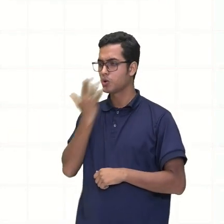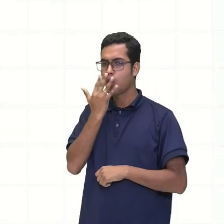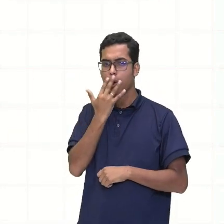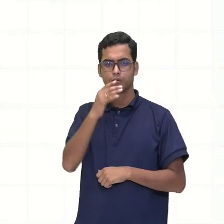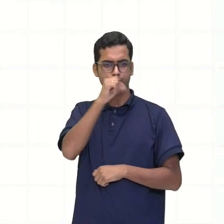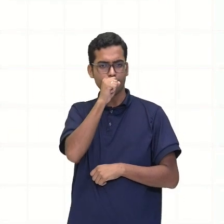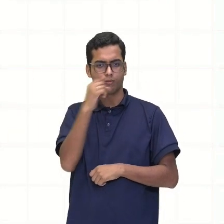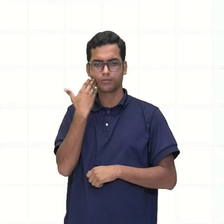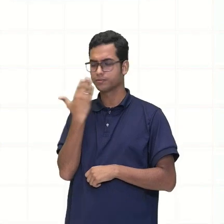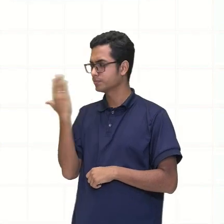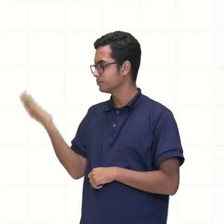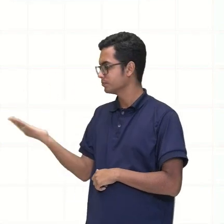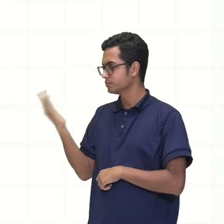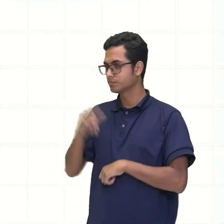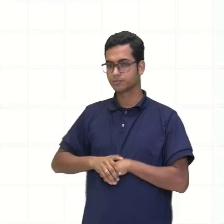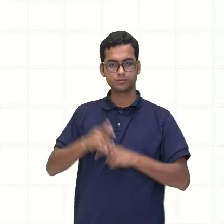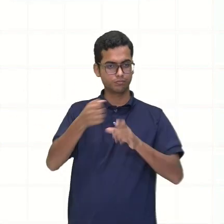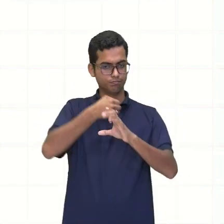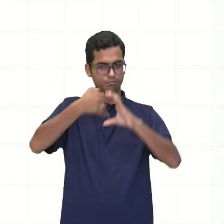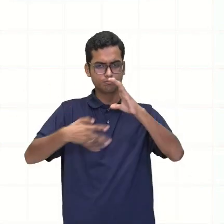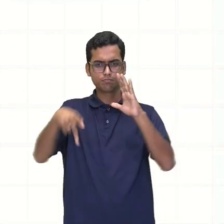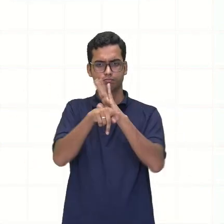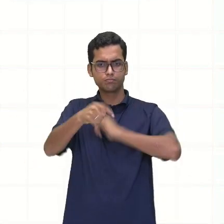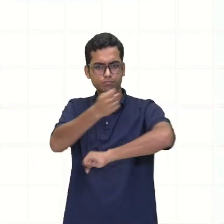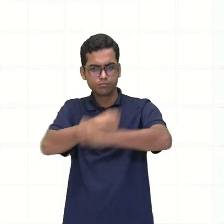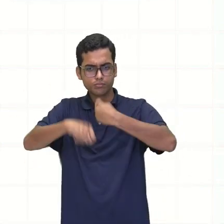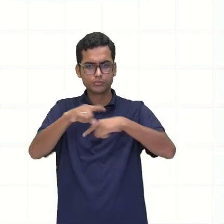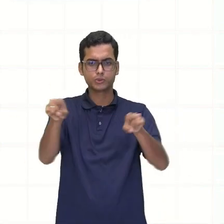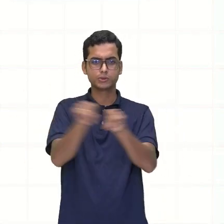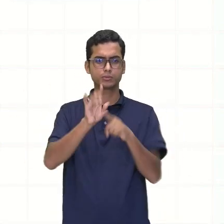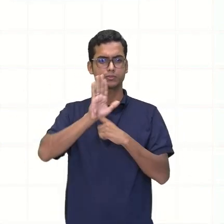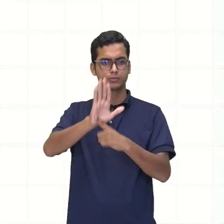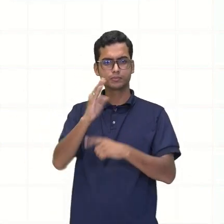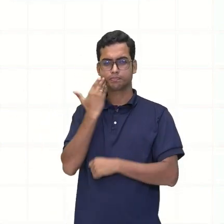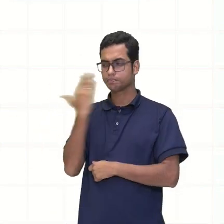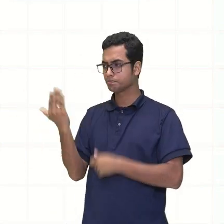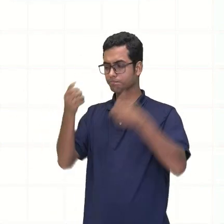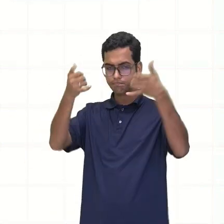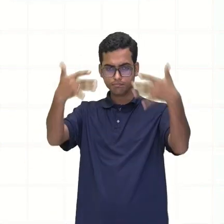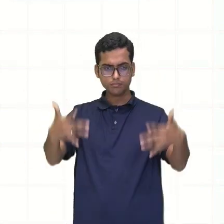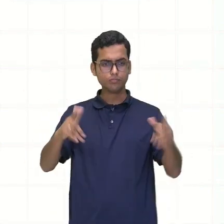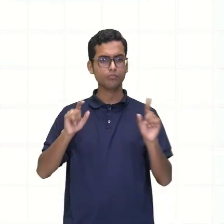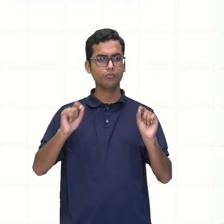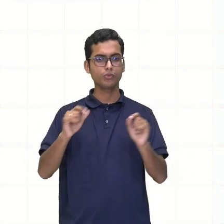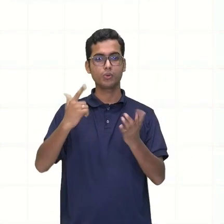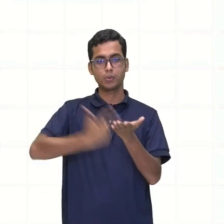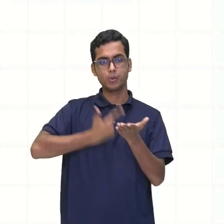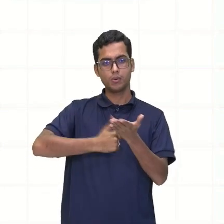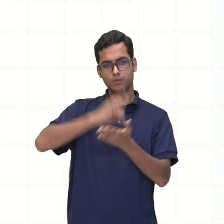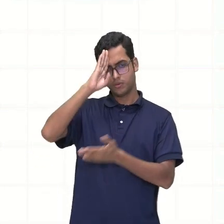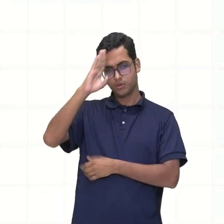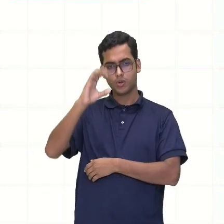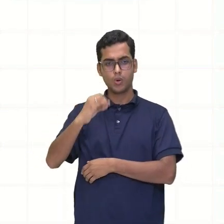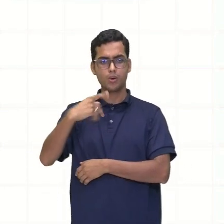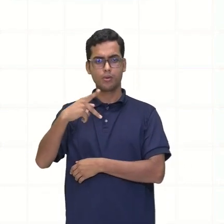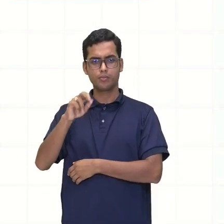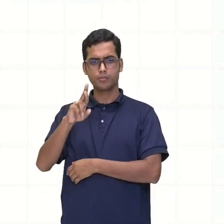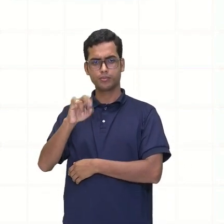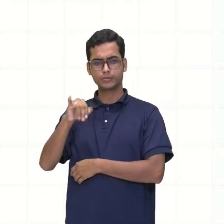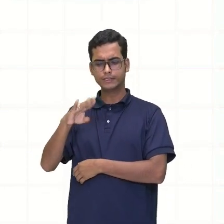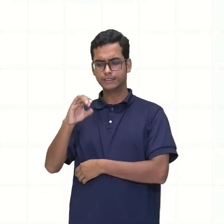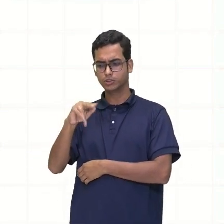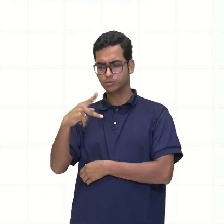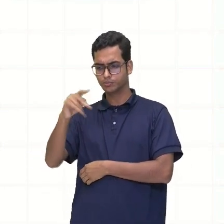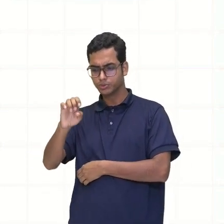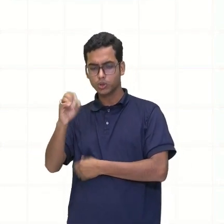característica econômica. E ele vai falar em sua principal obra, que é O Príncipe, como o governante